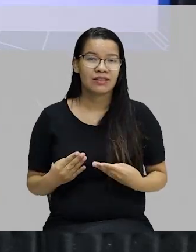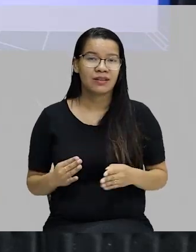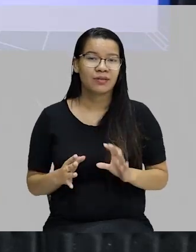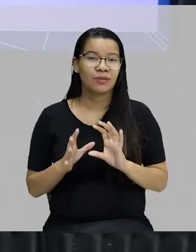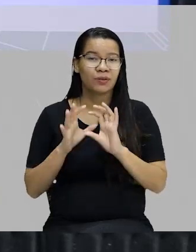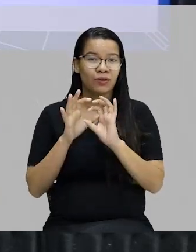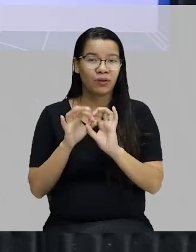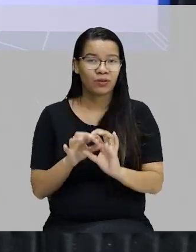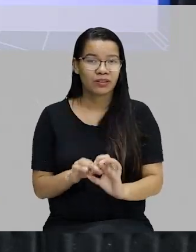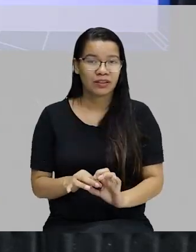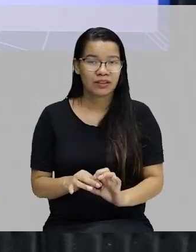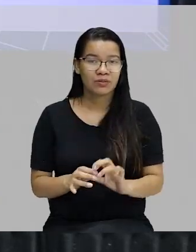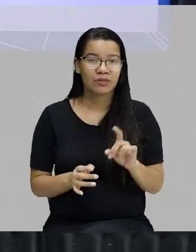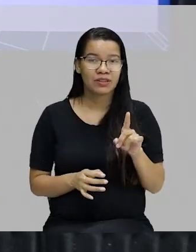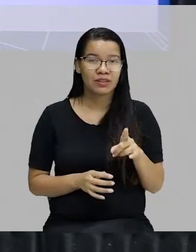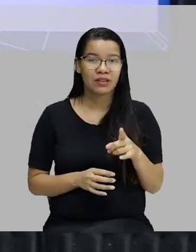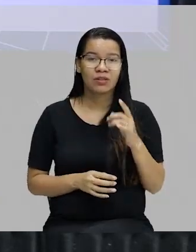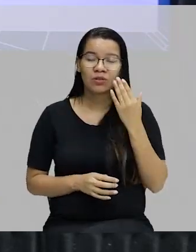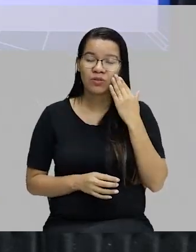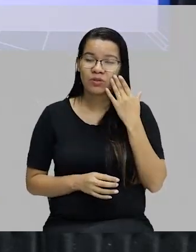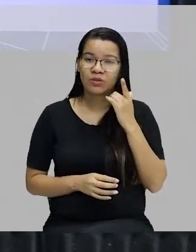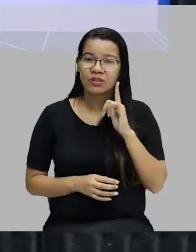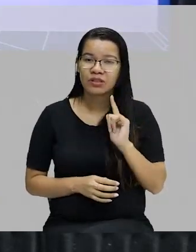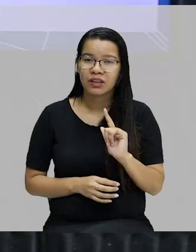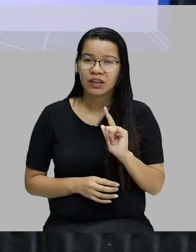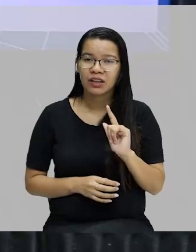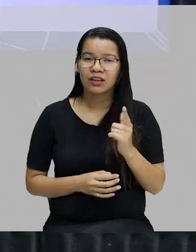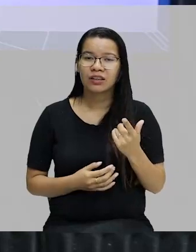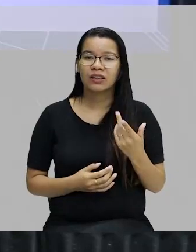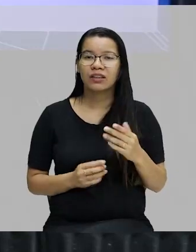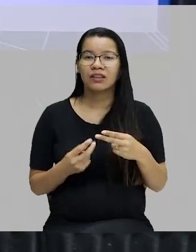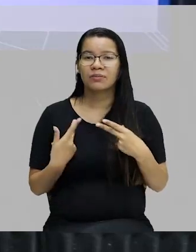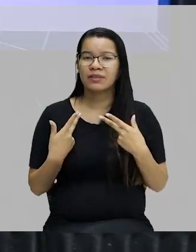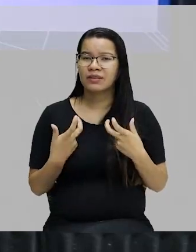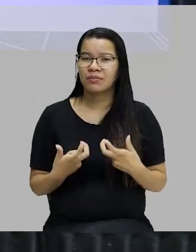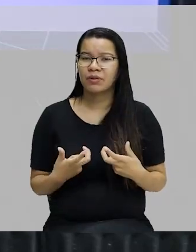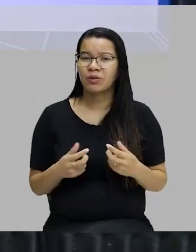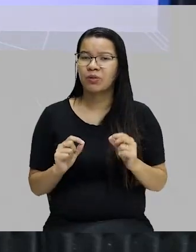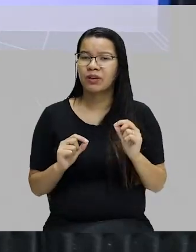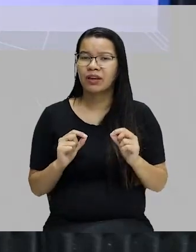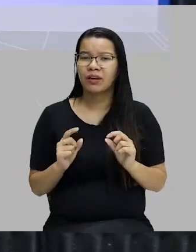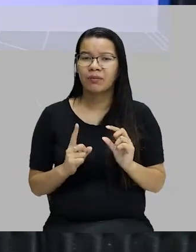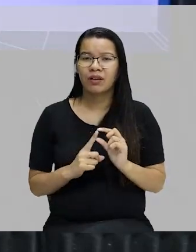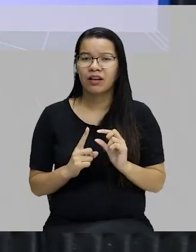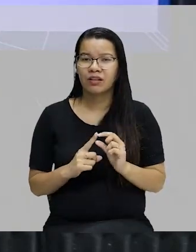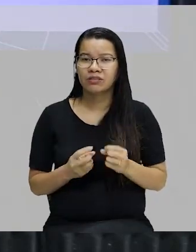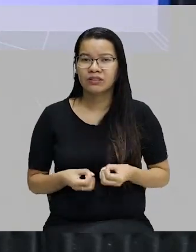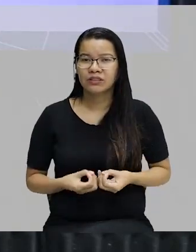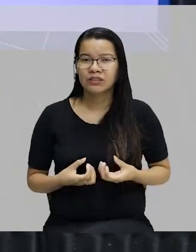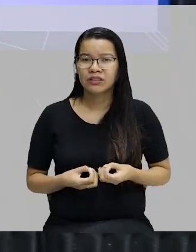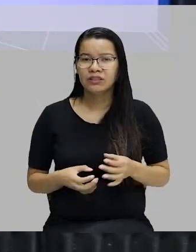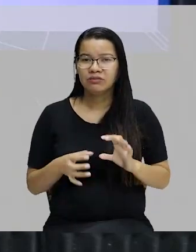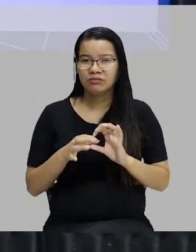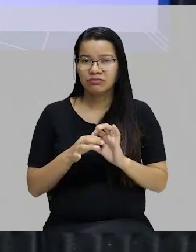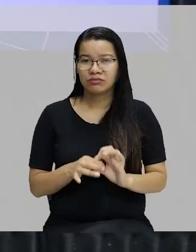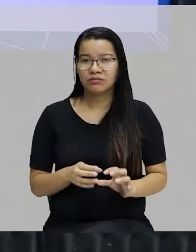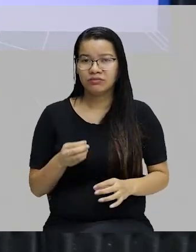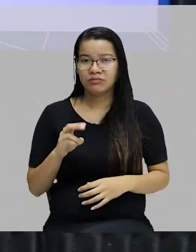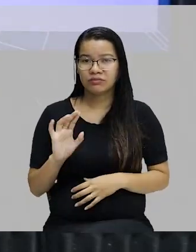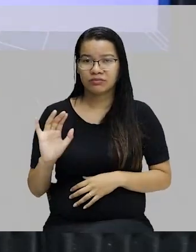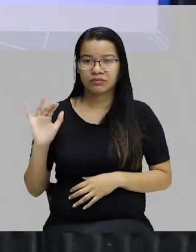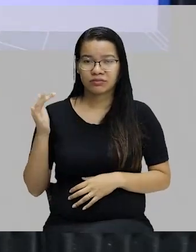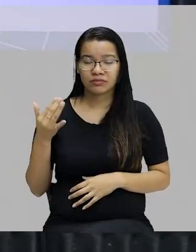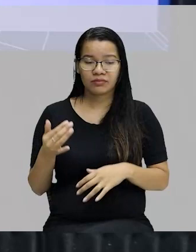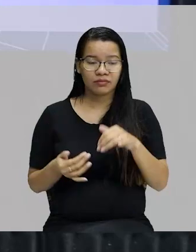sentido para você tentar identificar o que aquela palavra está expressando naquele contexto ou naquela situação. Então, por exemplo, a